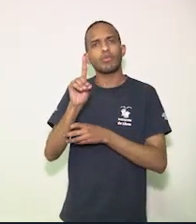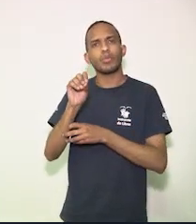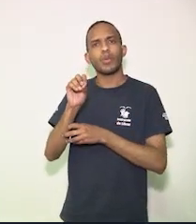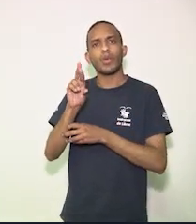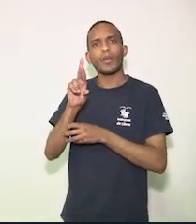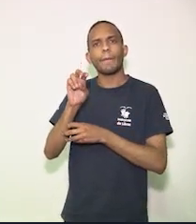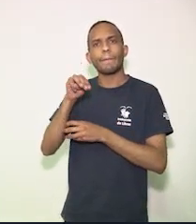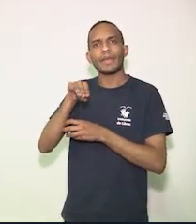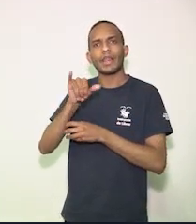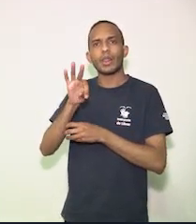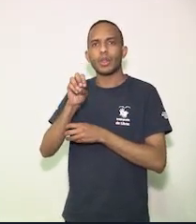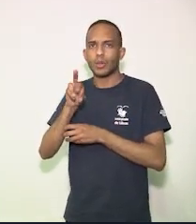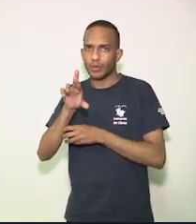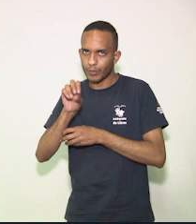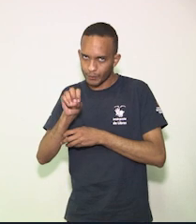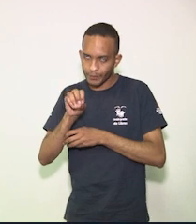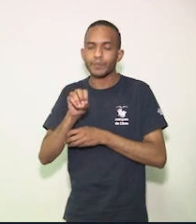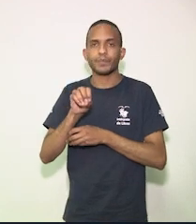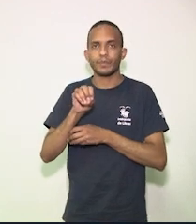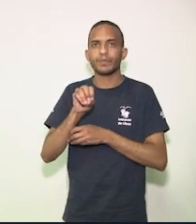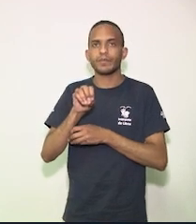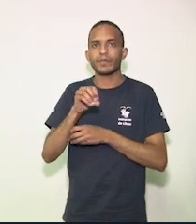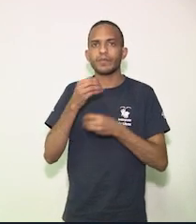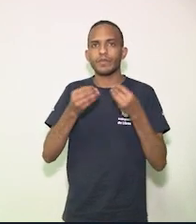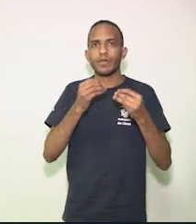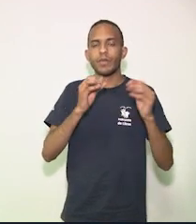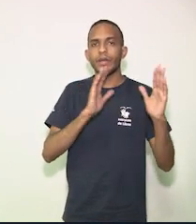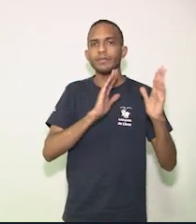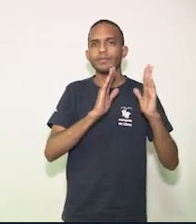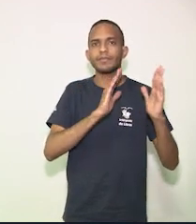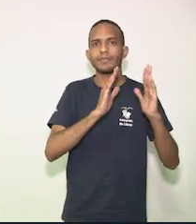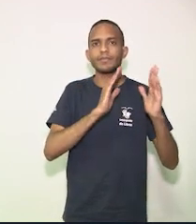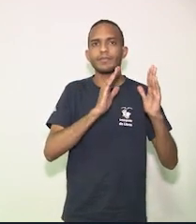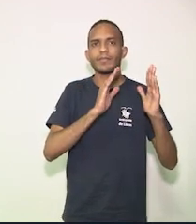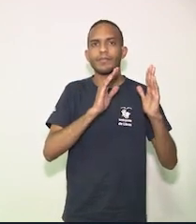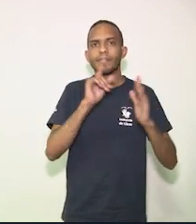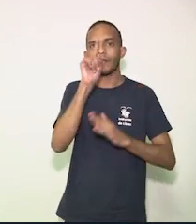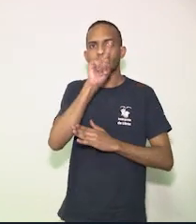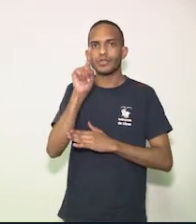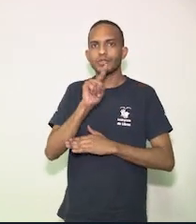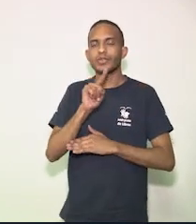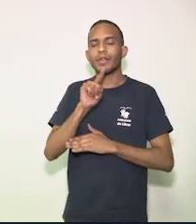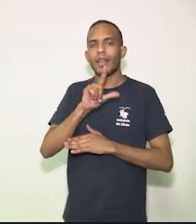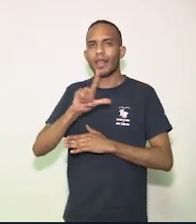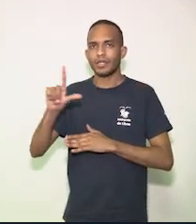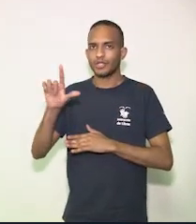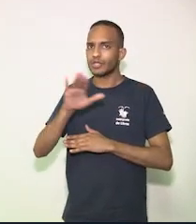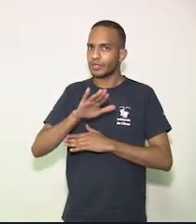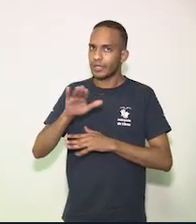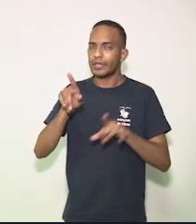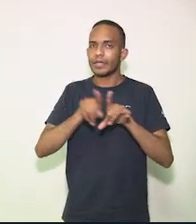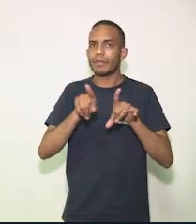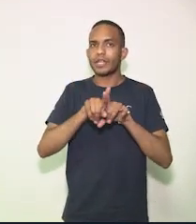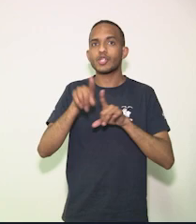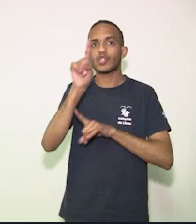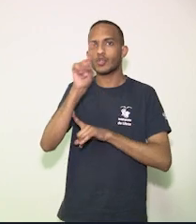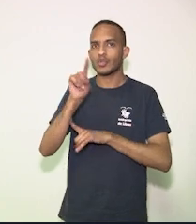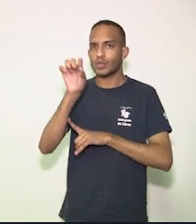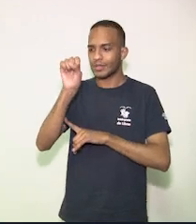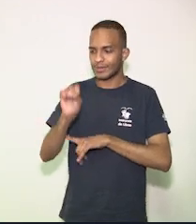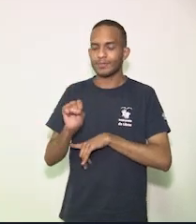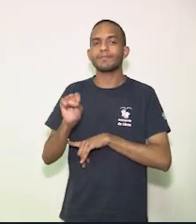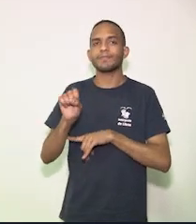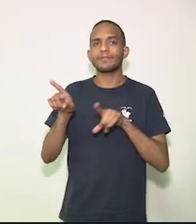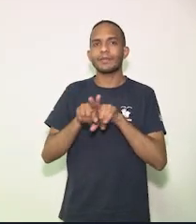do município. Os patamares elevados mais constantes foram na Zona Leste, que chegou a 19,6%, e na Zona Sul